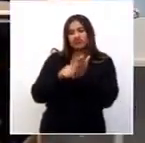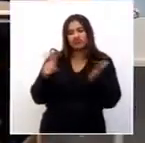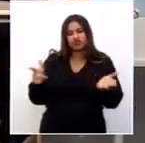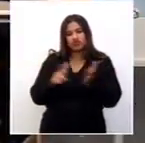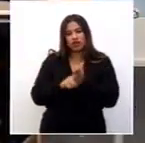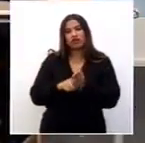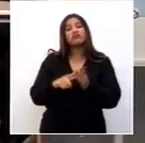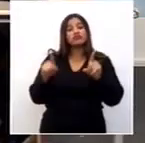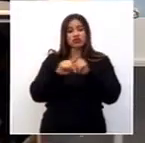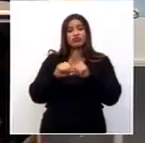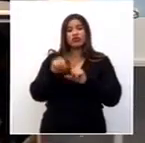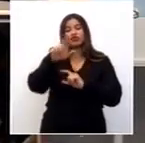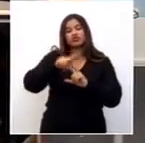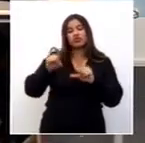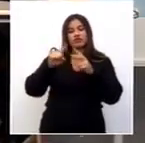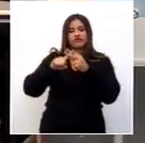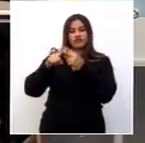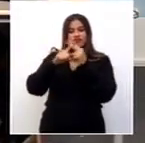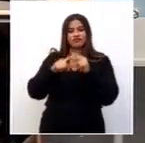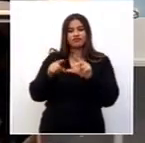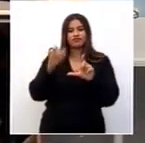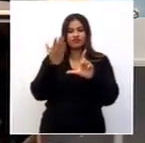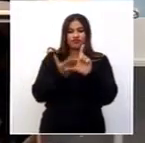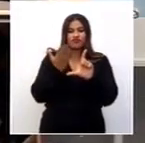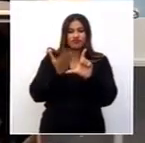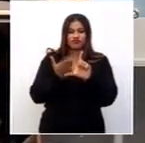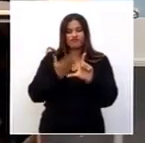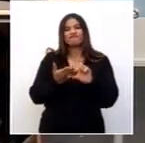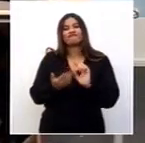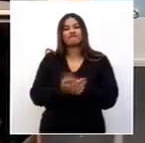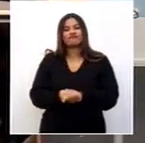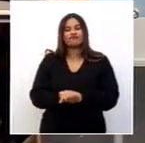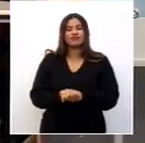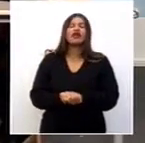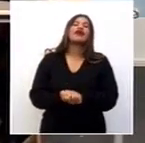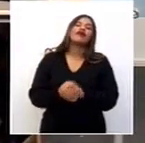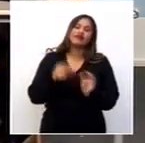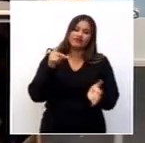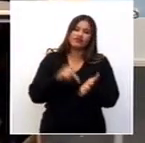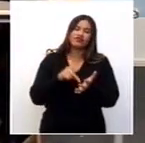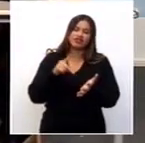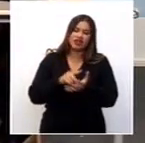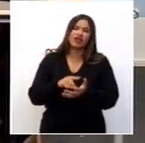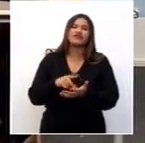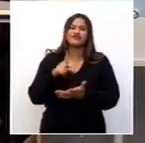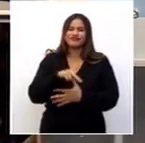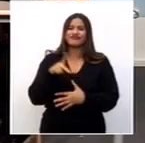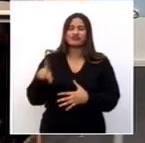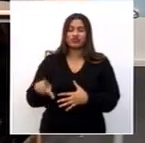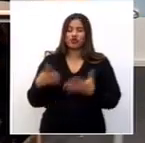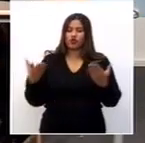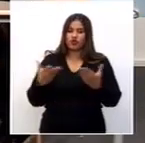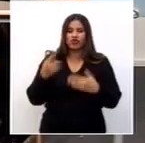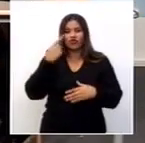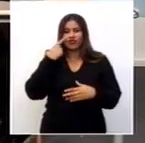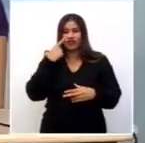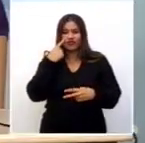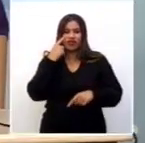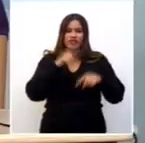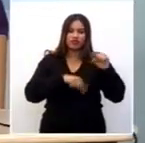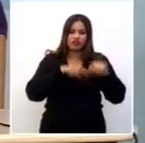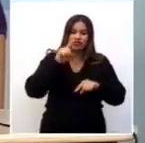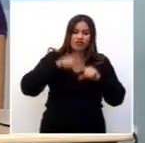não é verdade? É verdade, professora Daniele. E essa diversidade de instrumentos e de ferramentas,